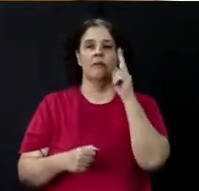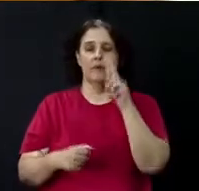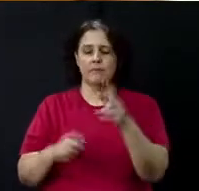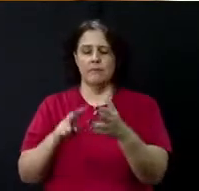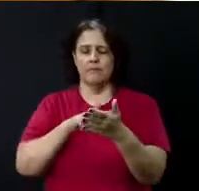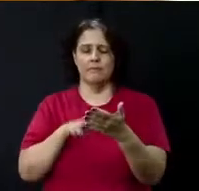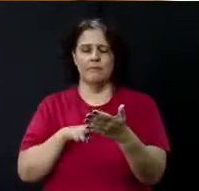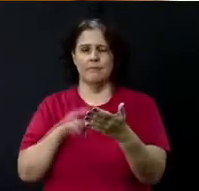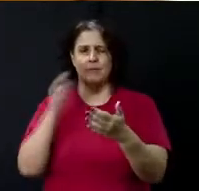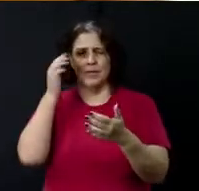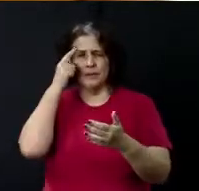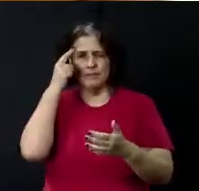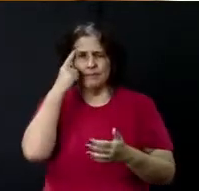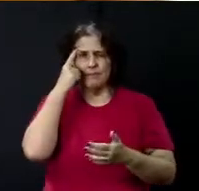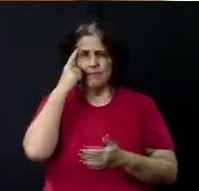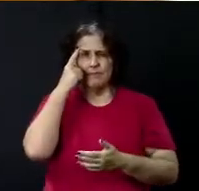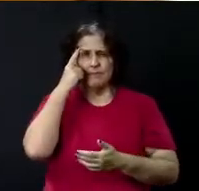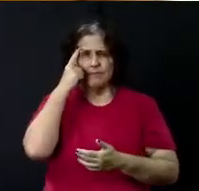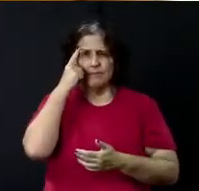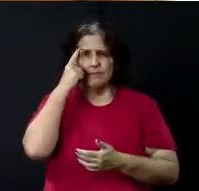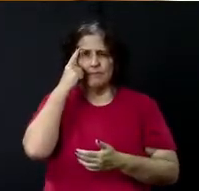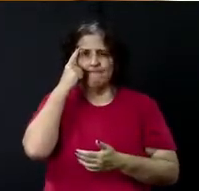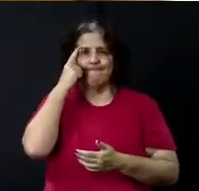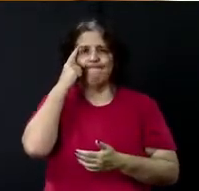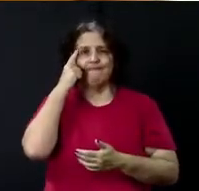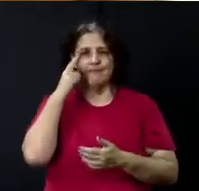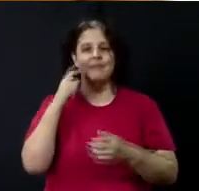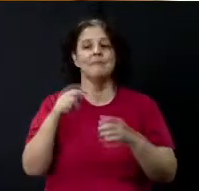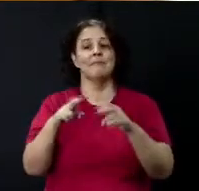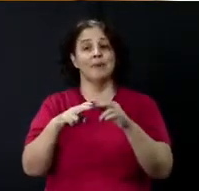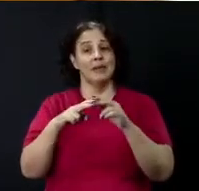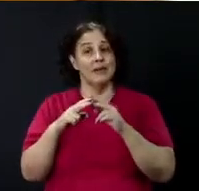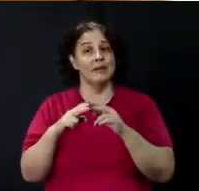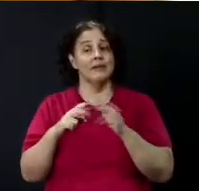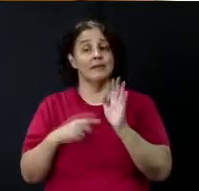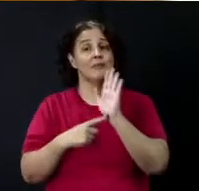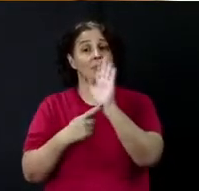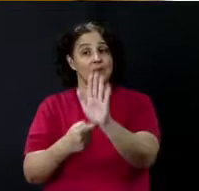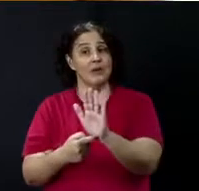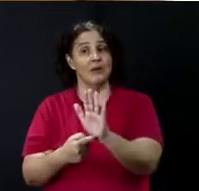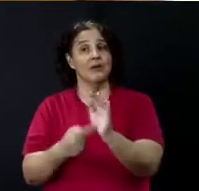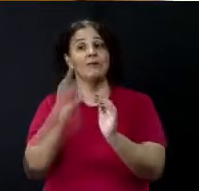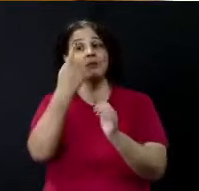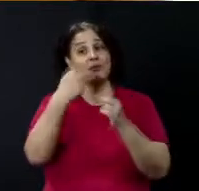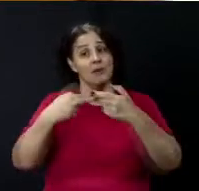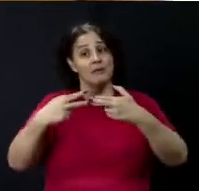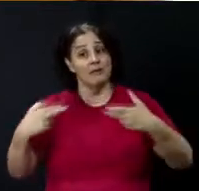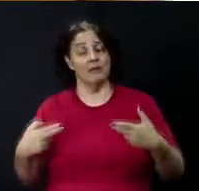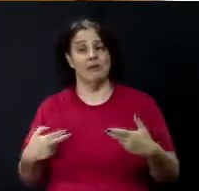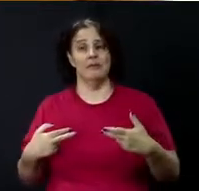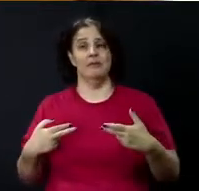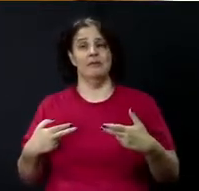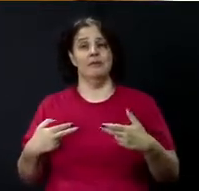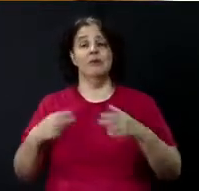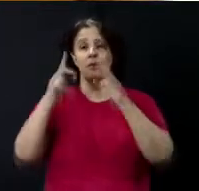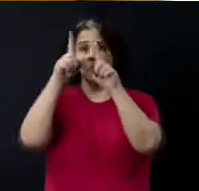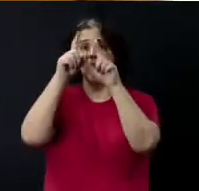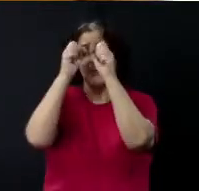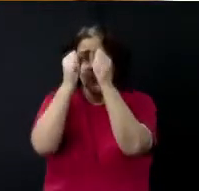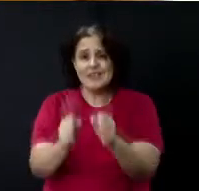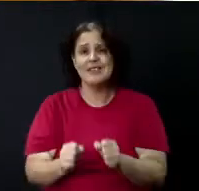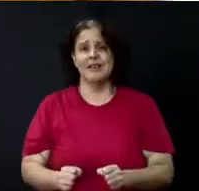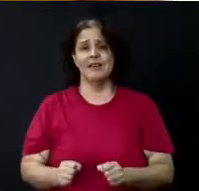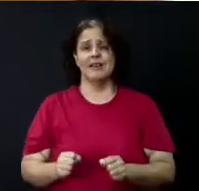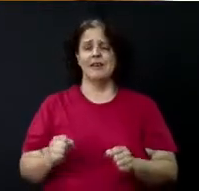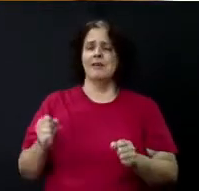pense comigo, essa passagem parece mostrar um problema, um propósito, um poder e